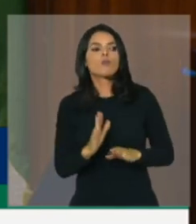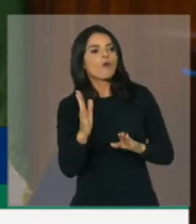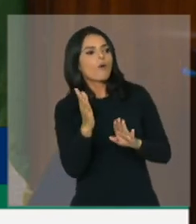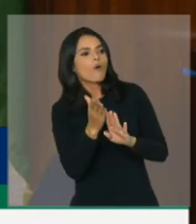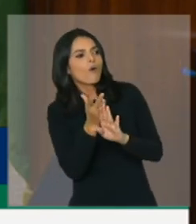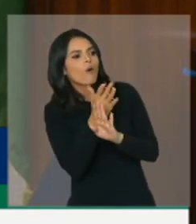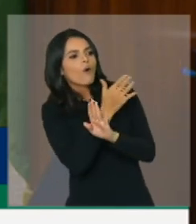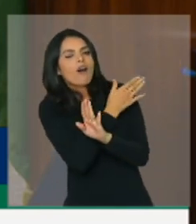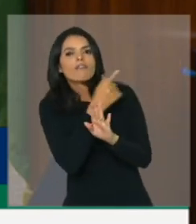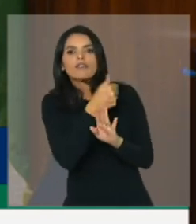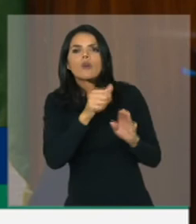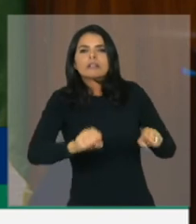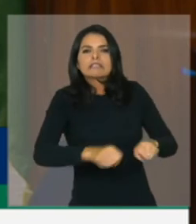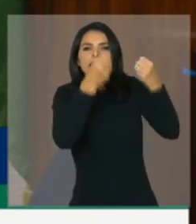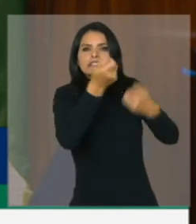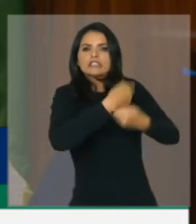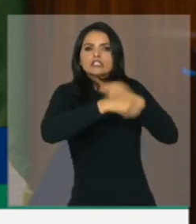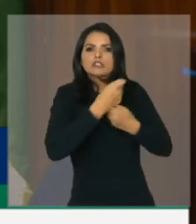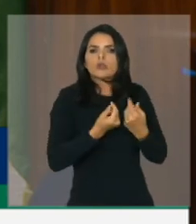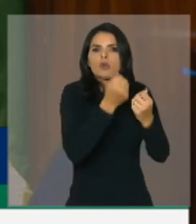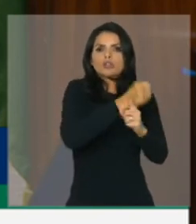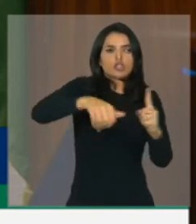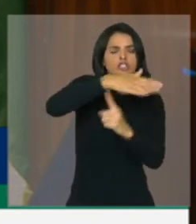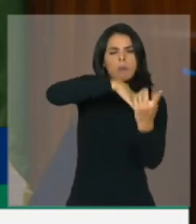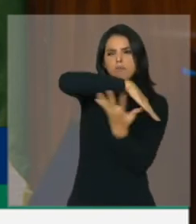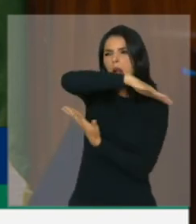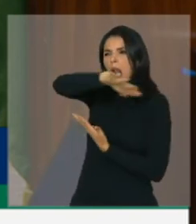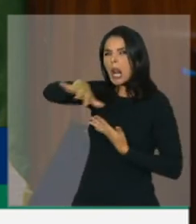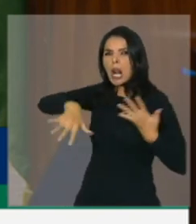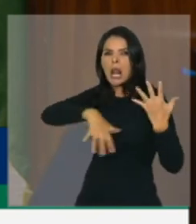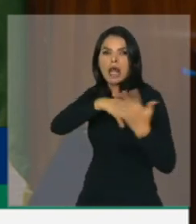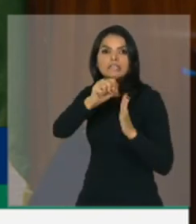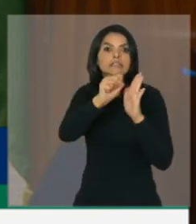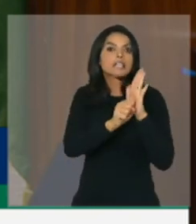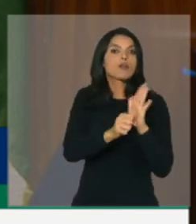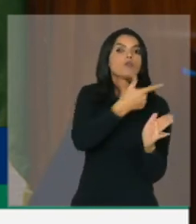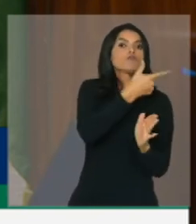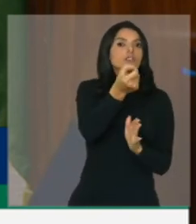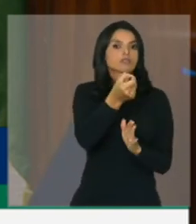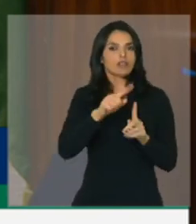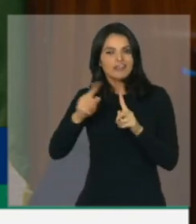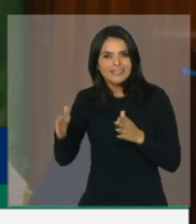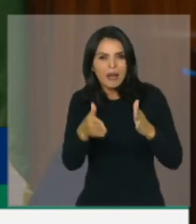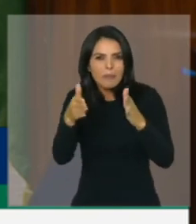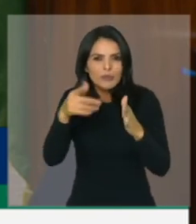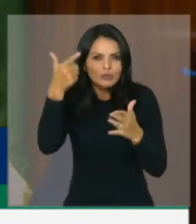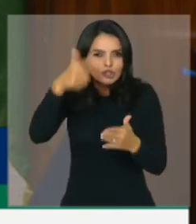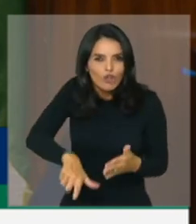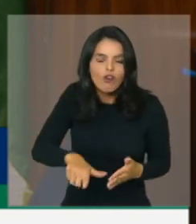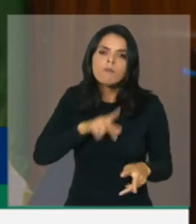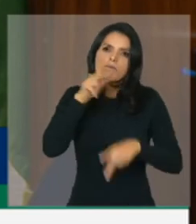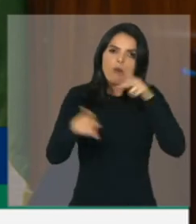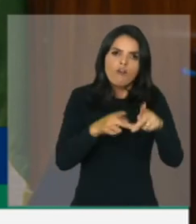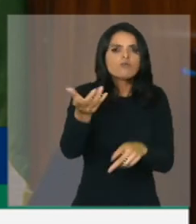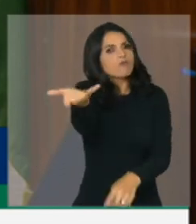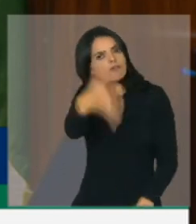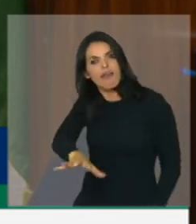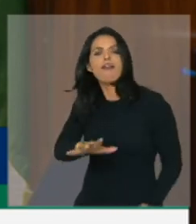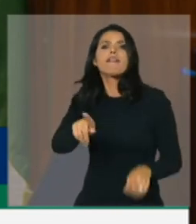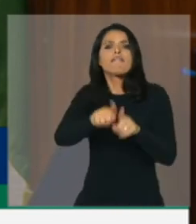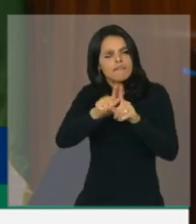sociais daquele século. Que esse não é caminho para o povo brasileiro. que reitera os valores da cidadania,